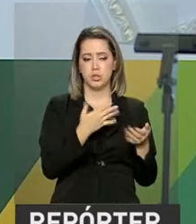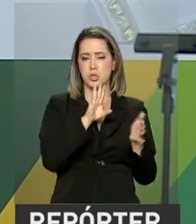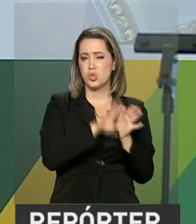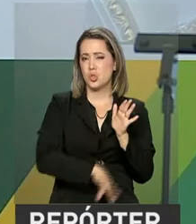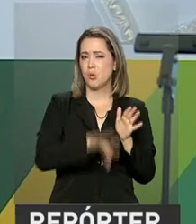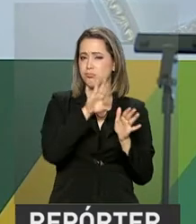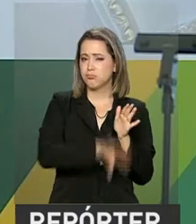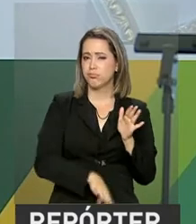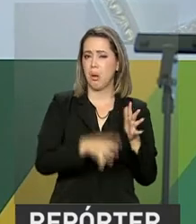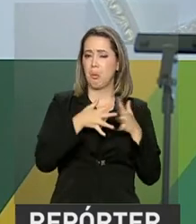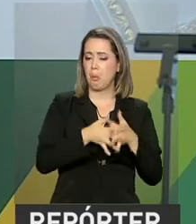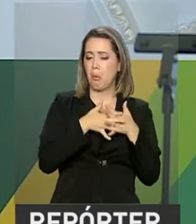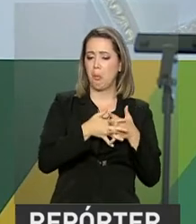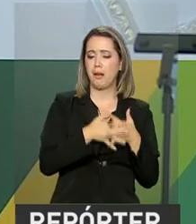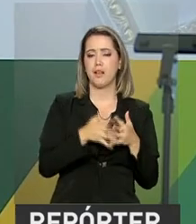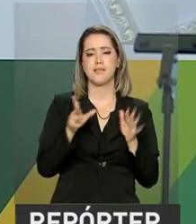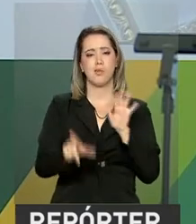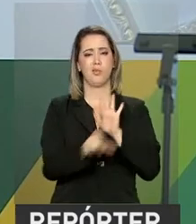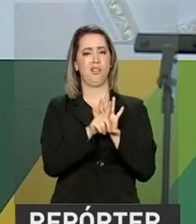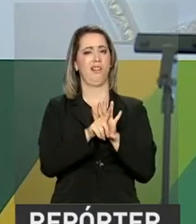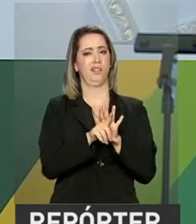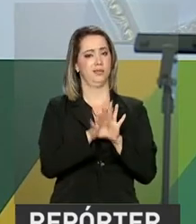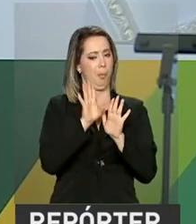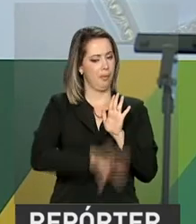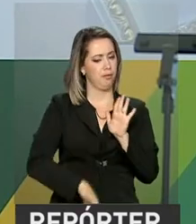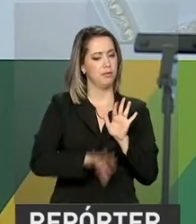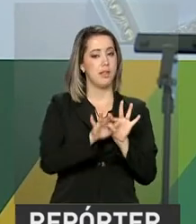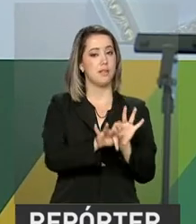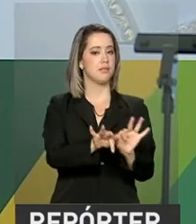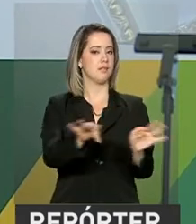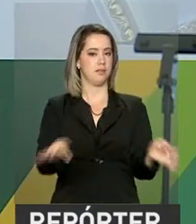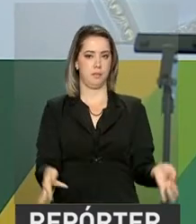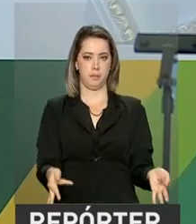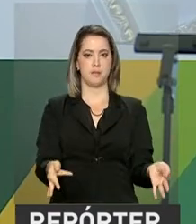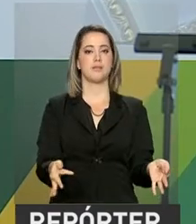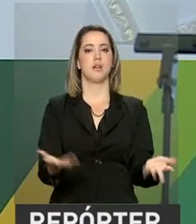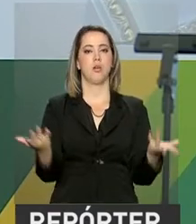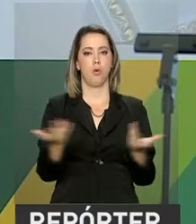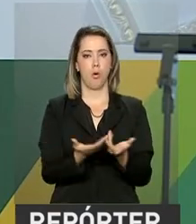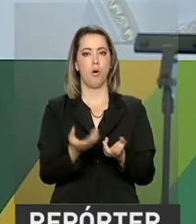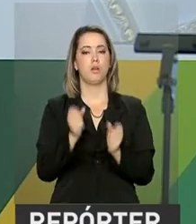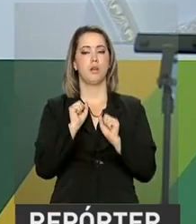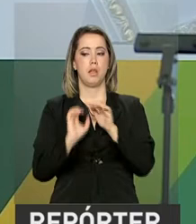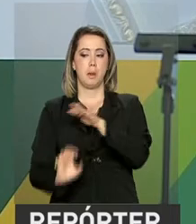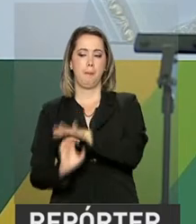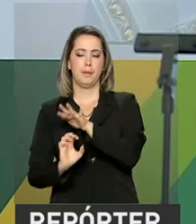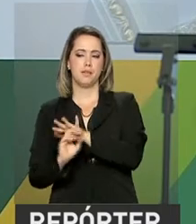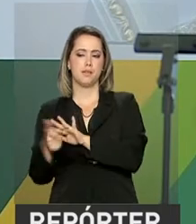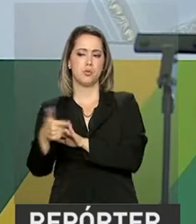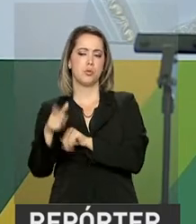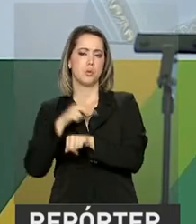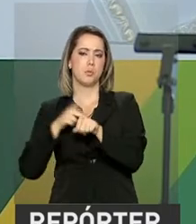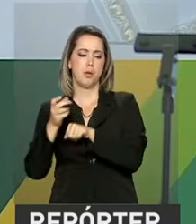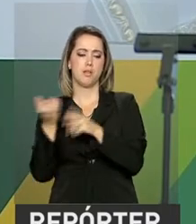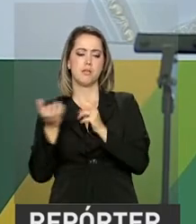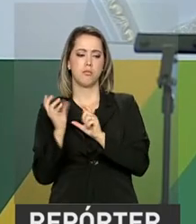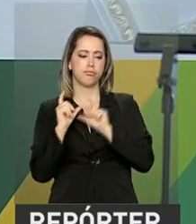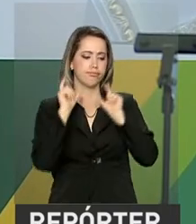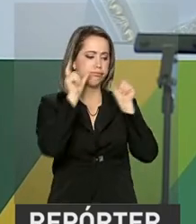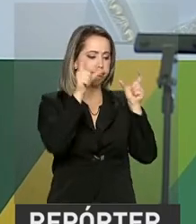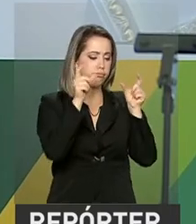que dificultavam investimentos estrangeiros portanto eu estou certo que